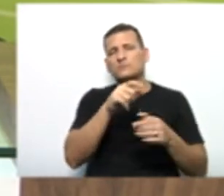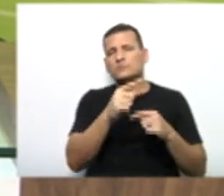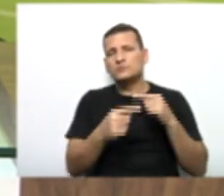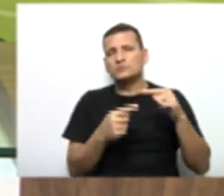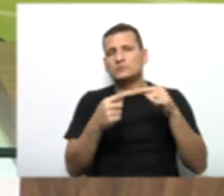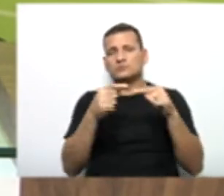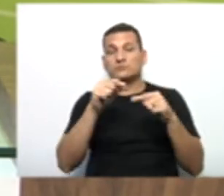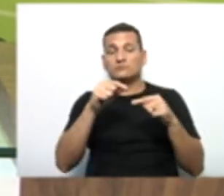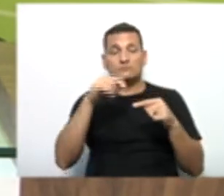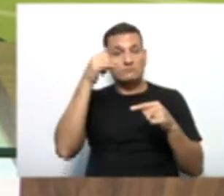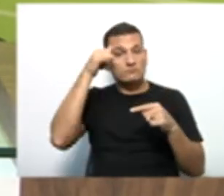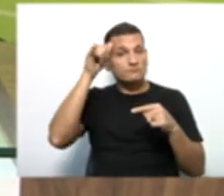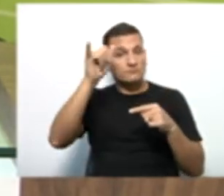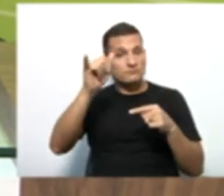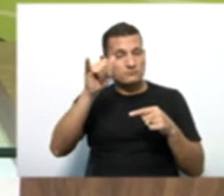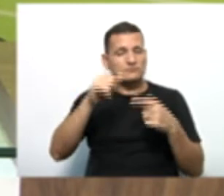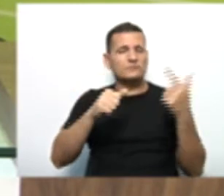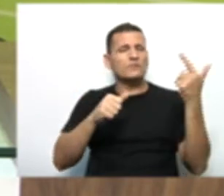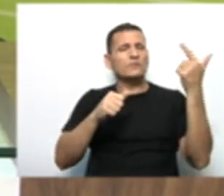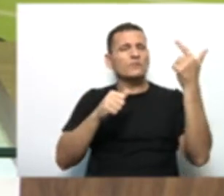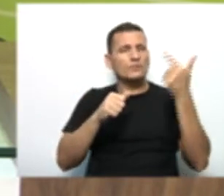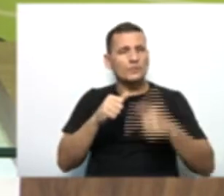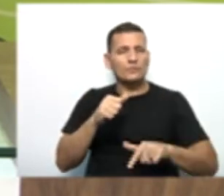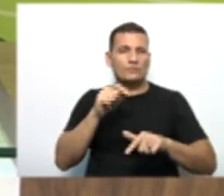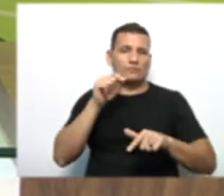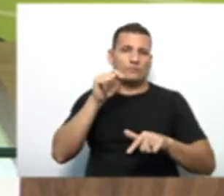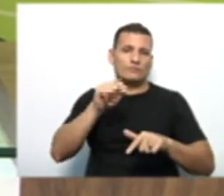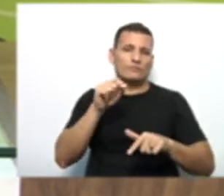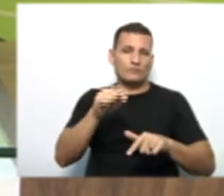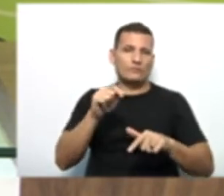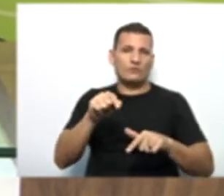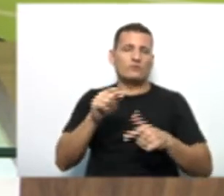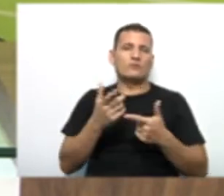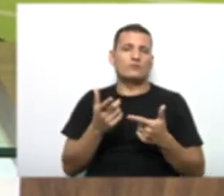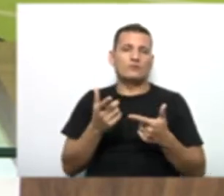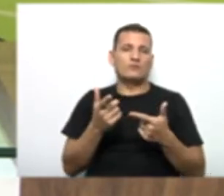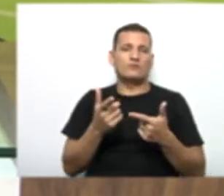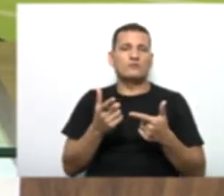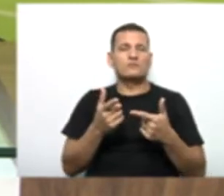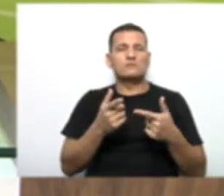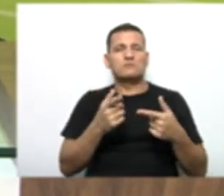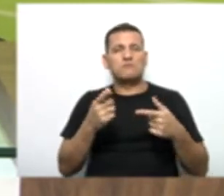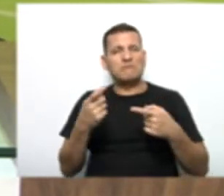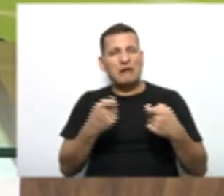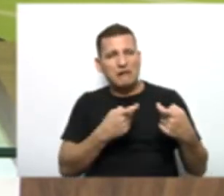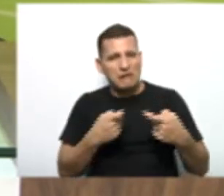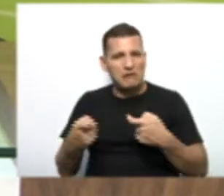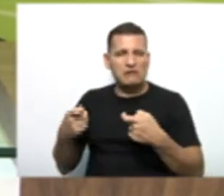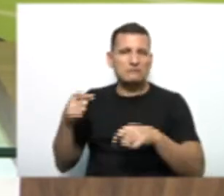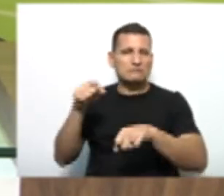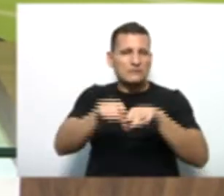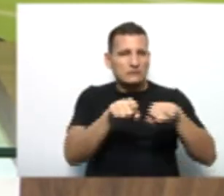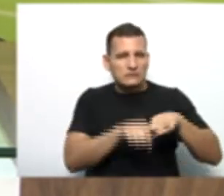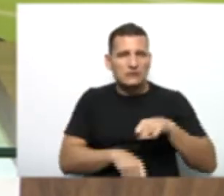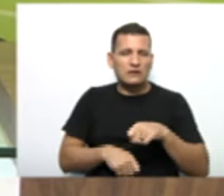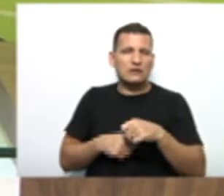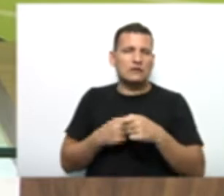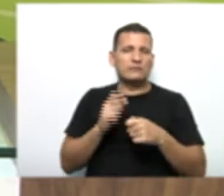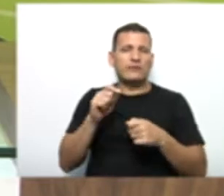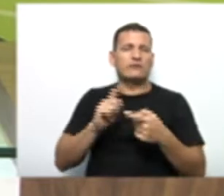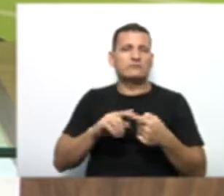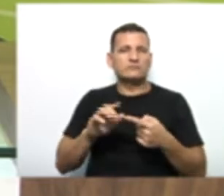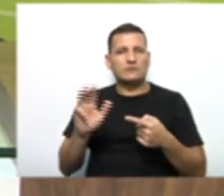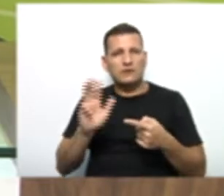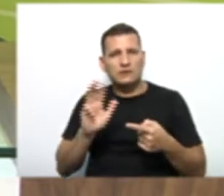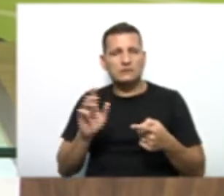se evitar que ocorresse novamente os horrores do Holocausto, né, o genocídio dos ciganos, dos